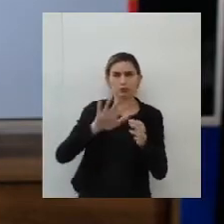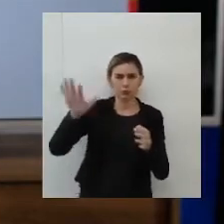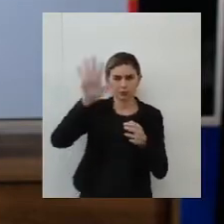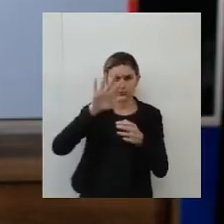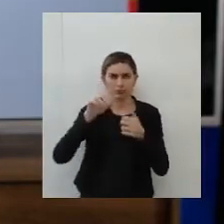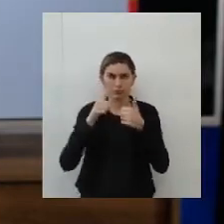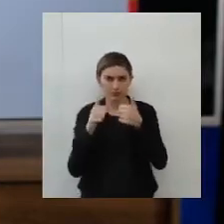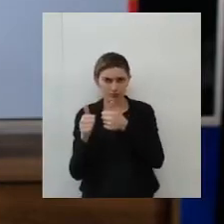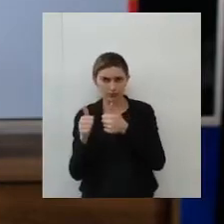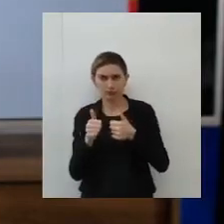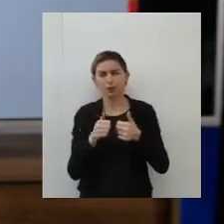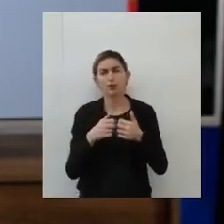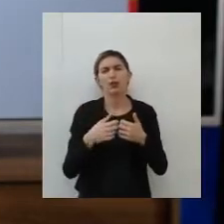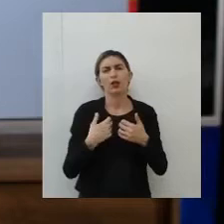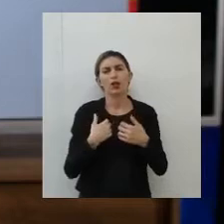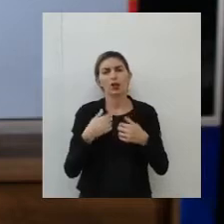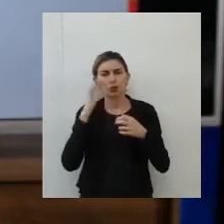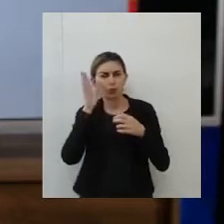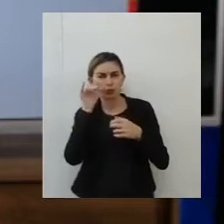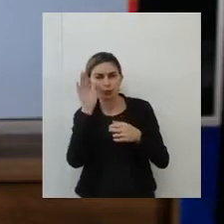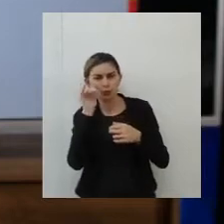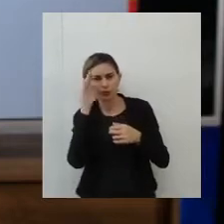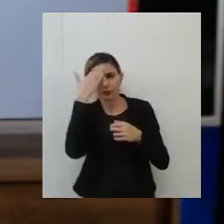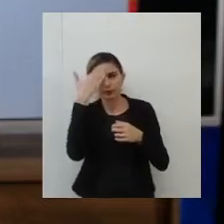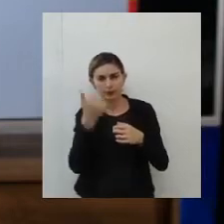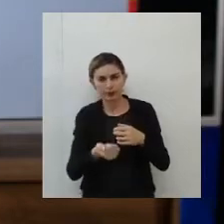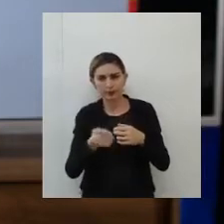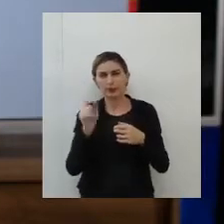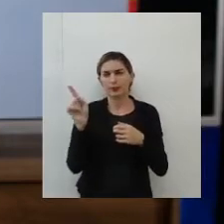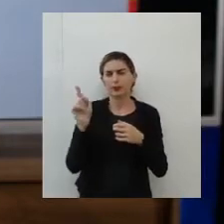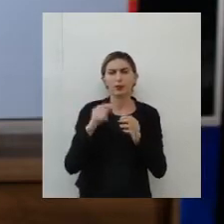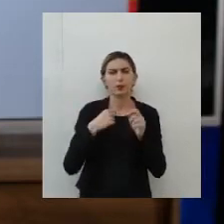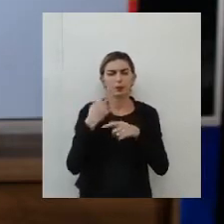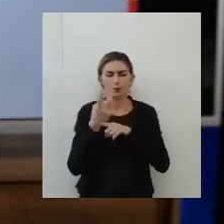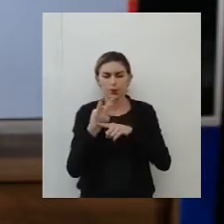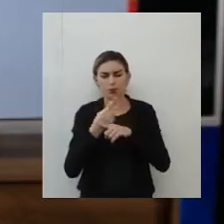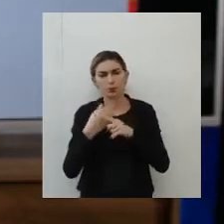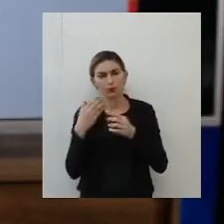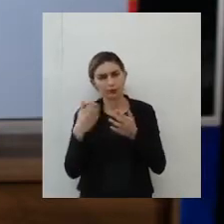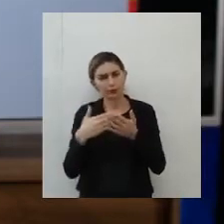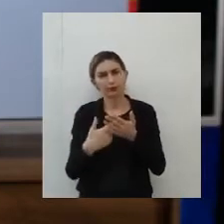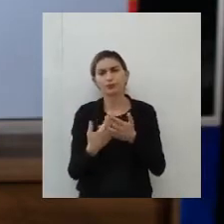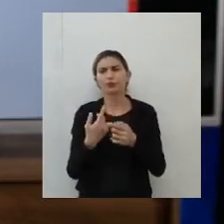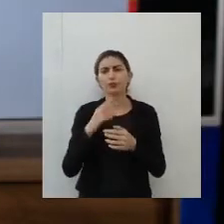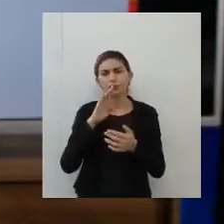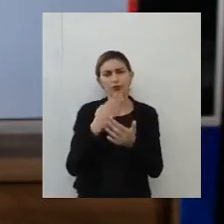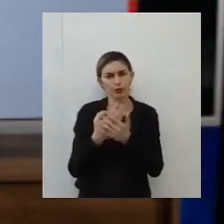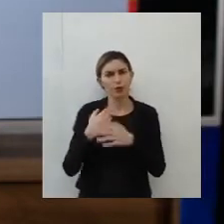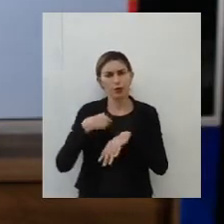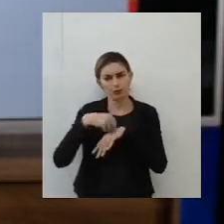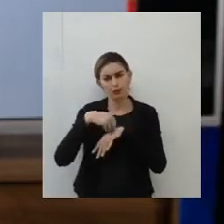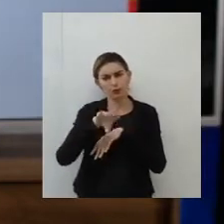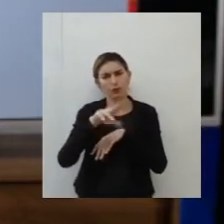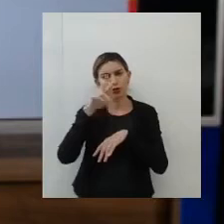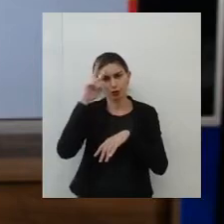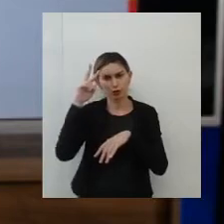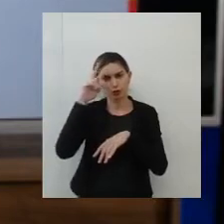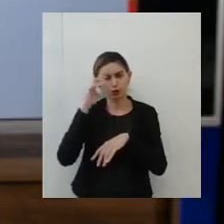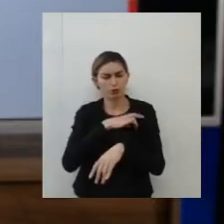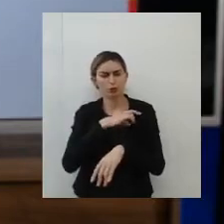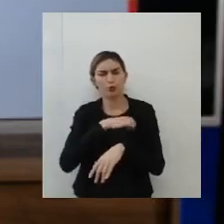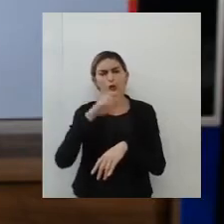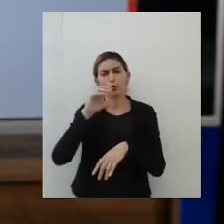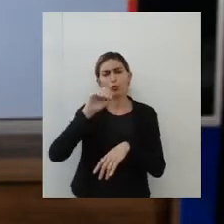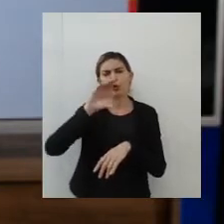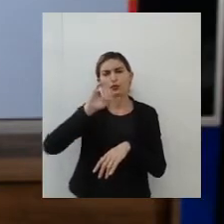de bola? Então, se tiver curiosidade para saber disso, procura fontes confiadas. Eu te indico A História do Medo no